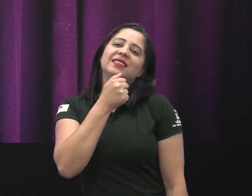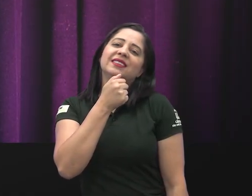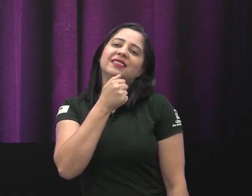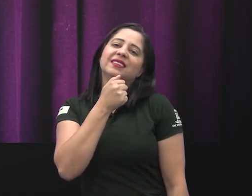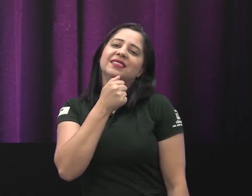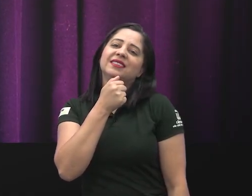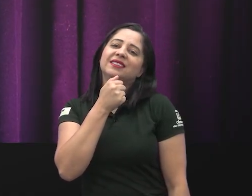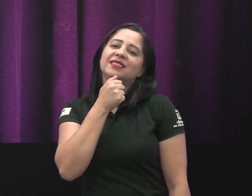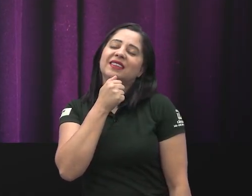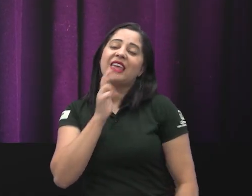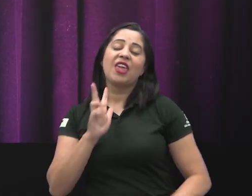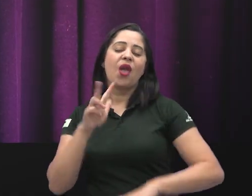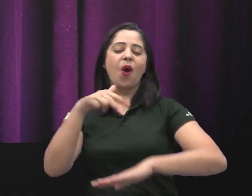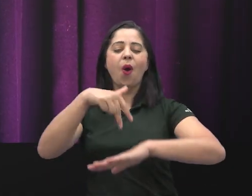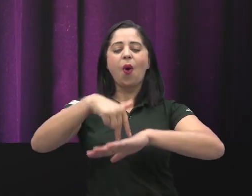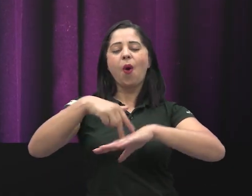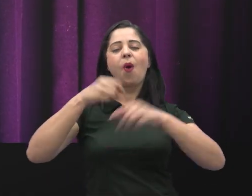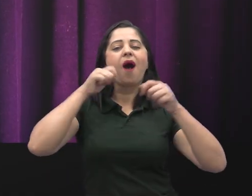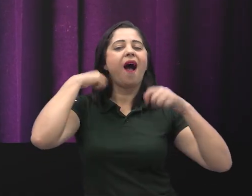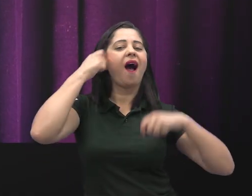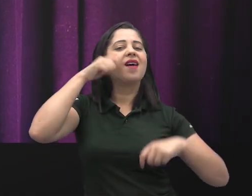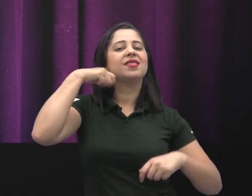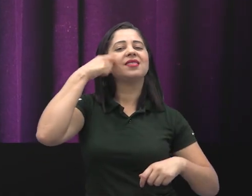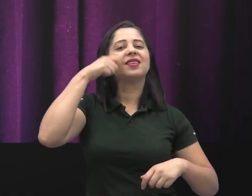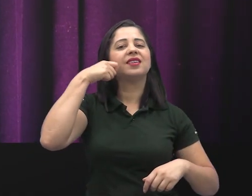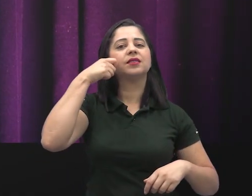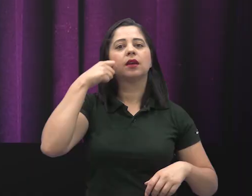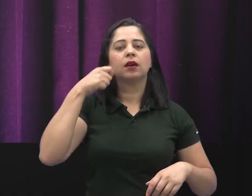e tive a chance de interpretar